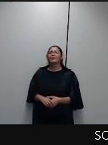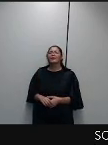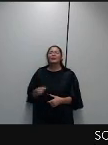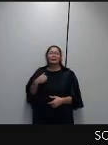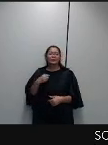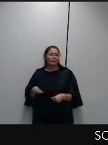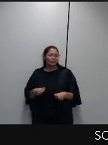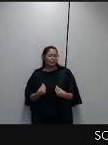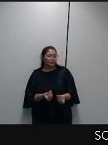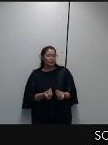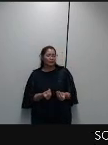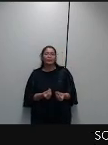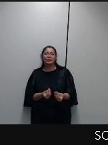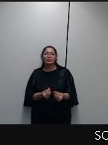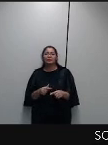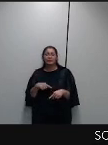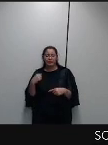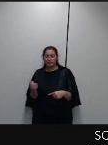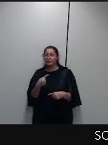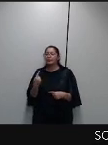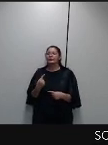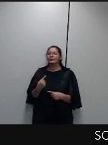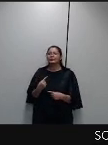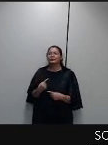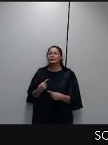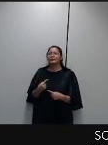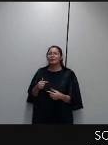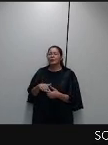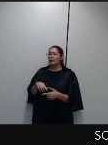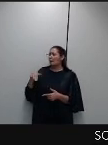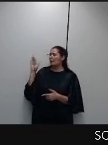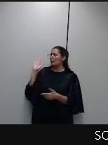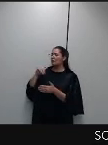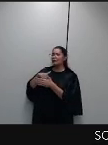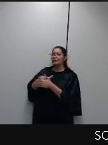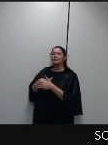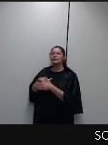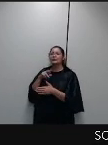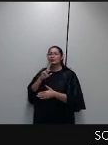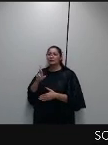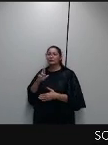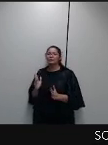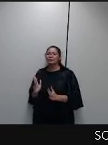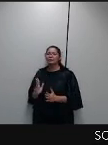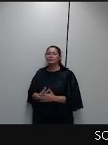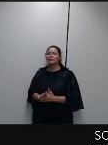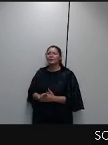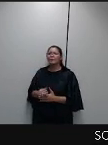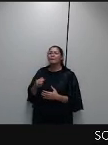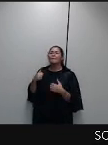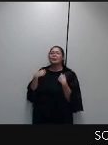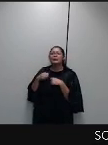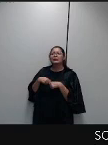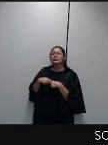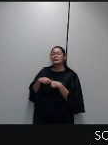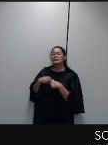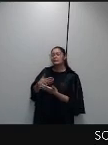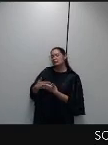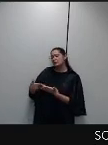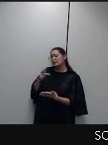provimento ao agravo interno é como Voto para máxima vem no ralador Me desculpe na sequência